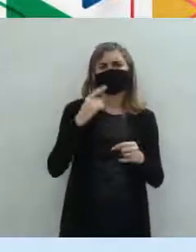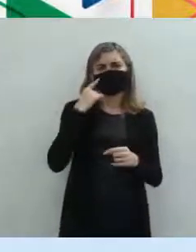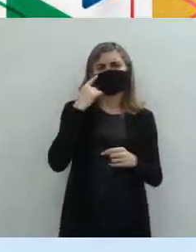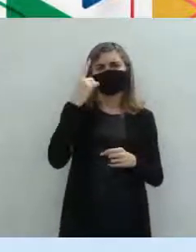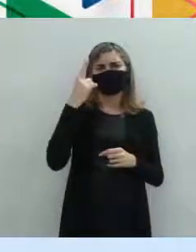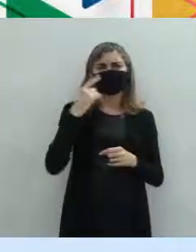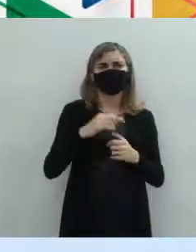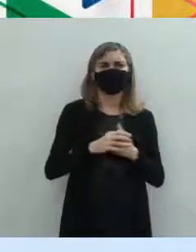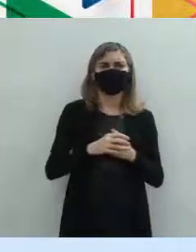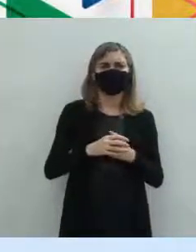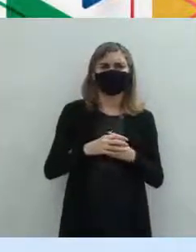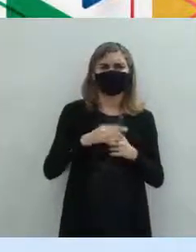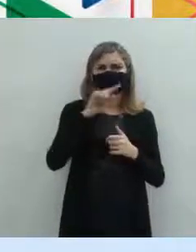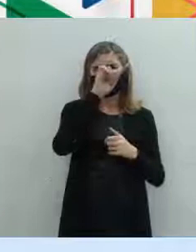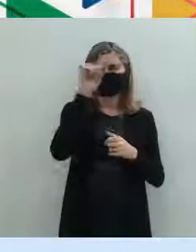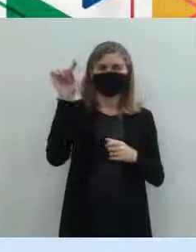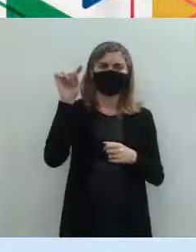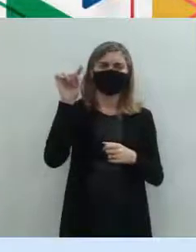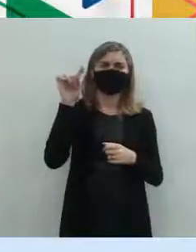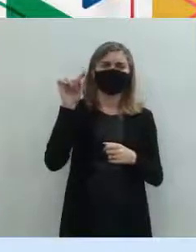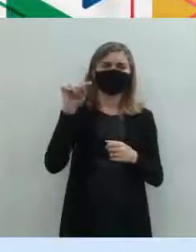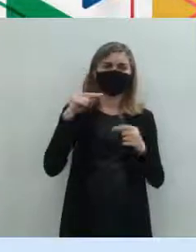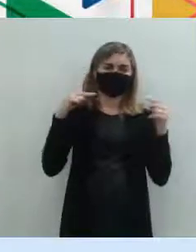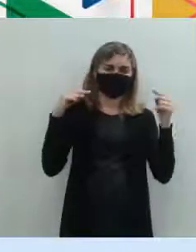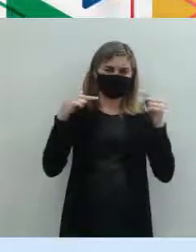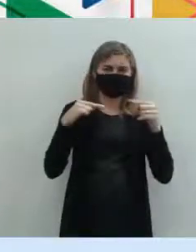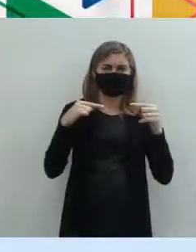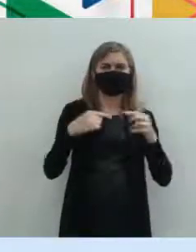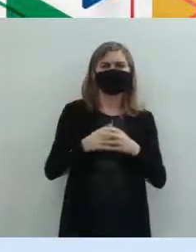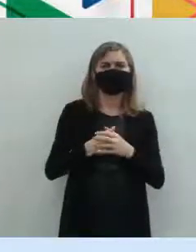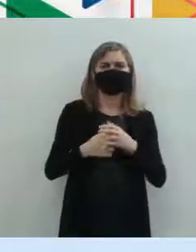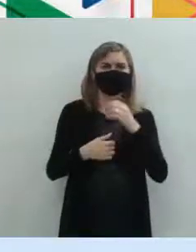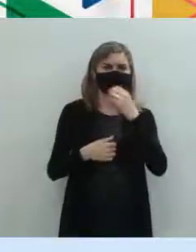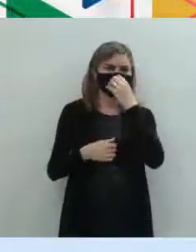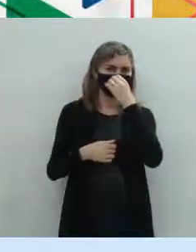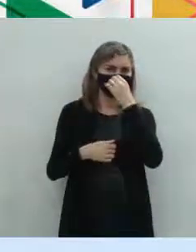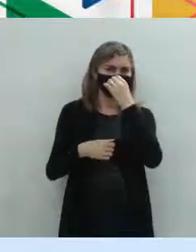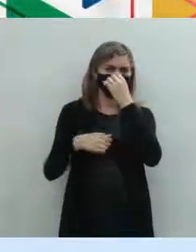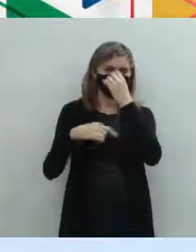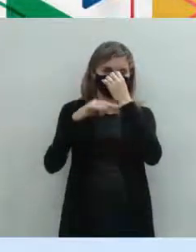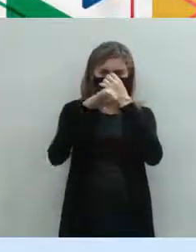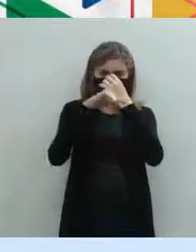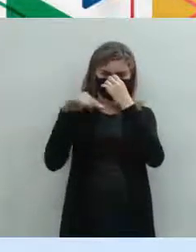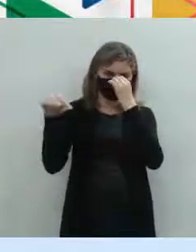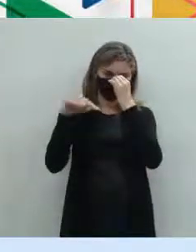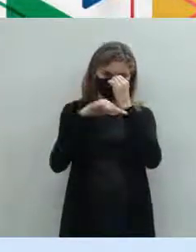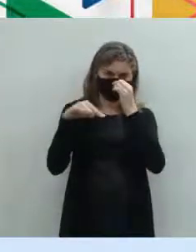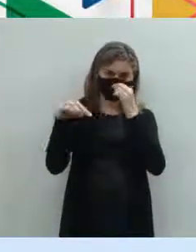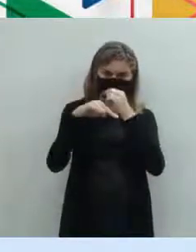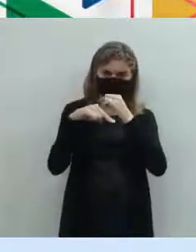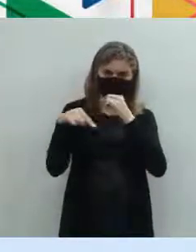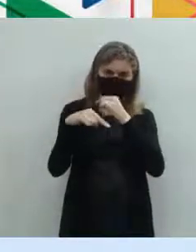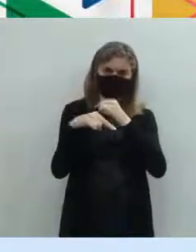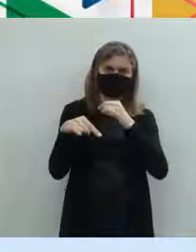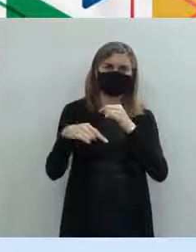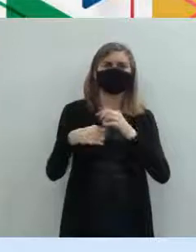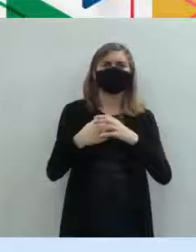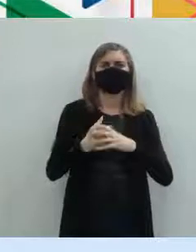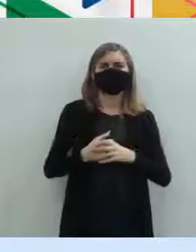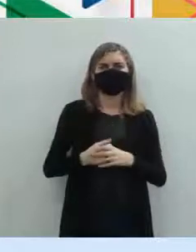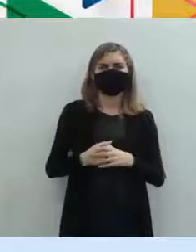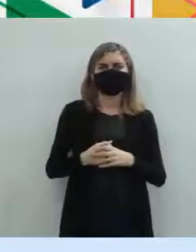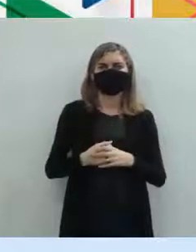Depois a gente passa uma linha paralela à horizontal superior, uma linha paralela horizontal